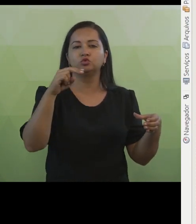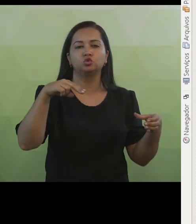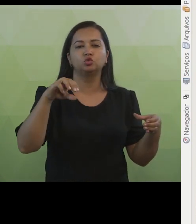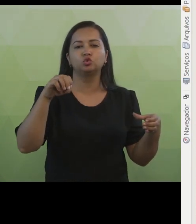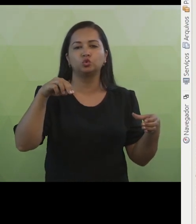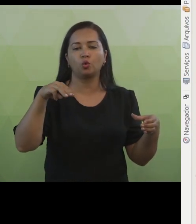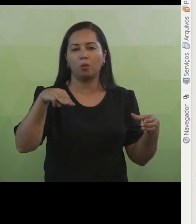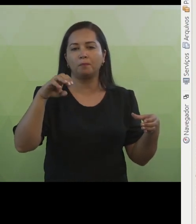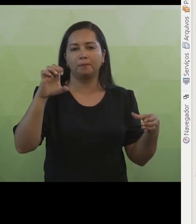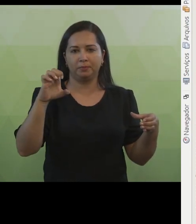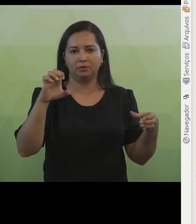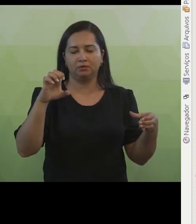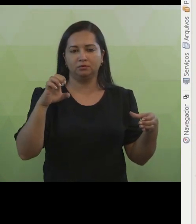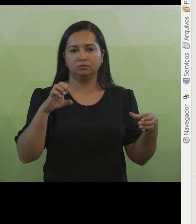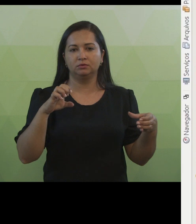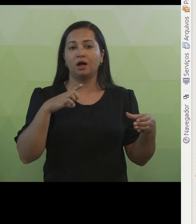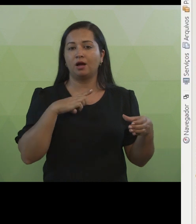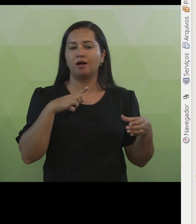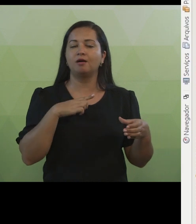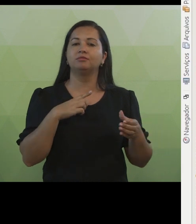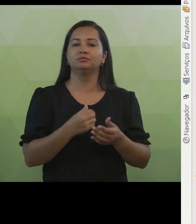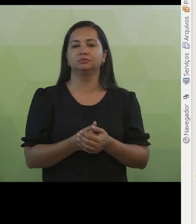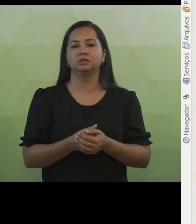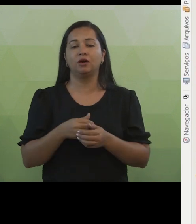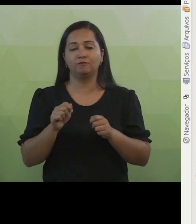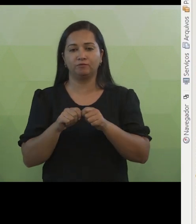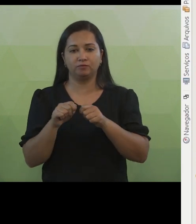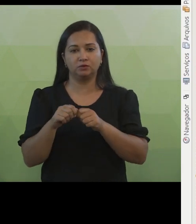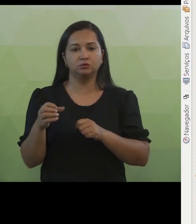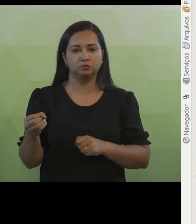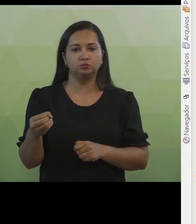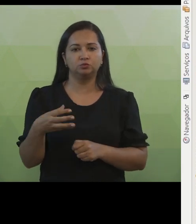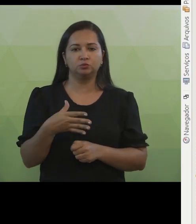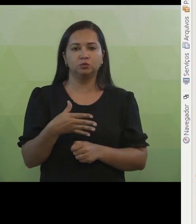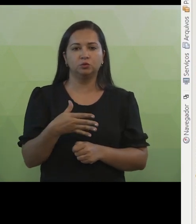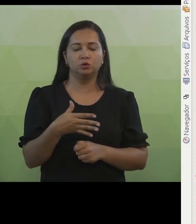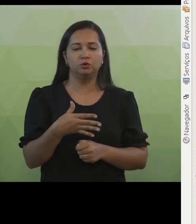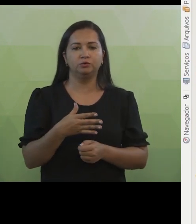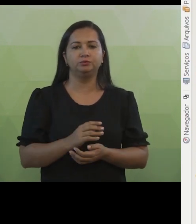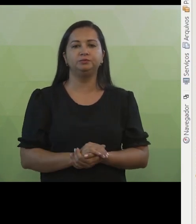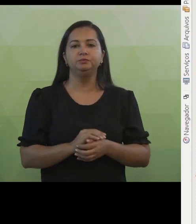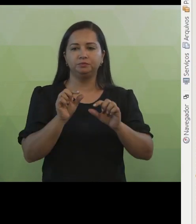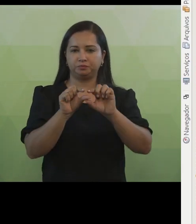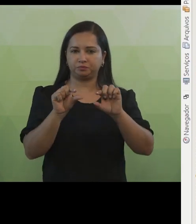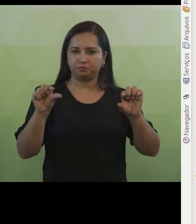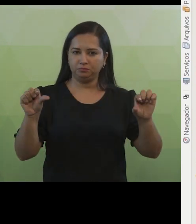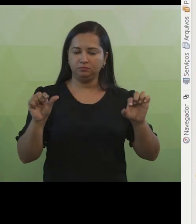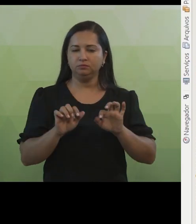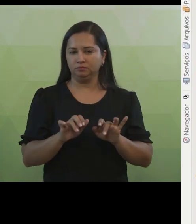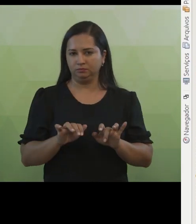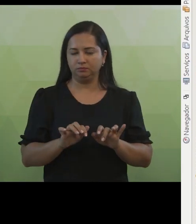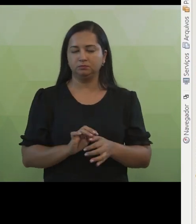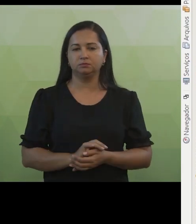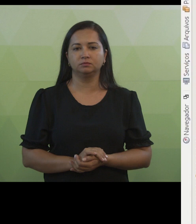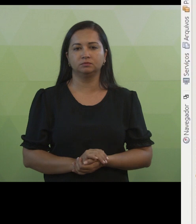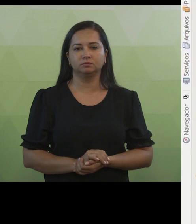então, eu precisaria fazer um método public string